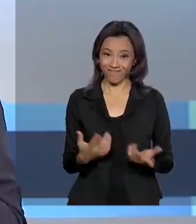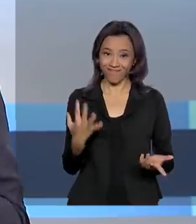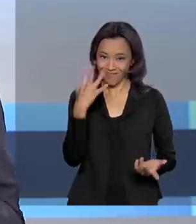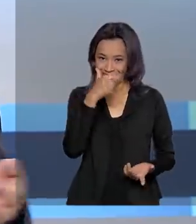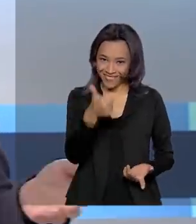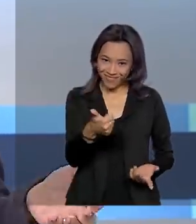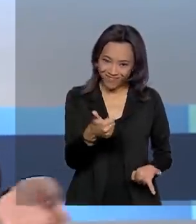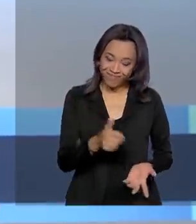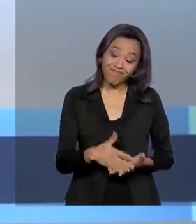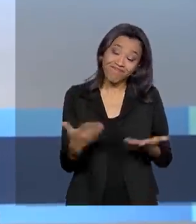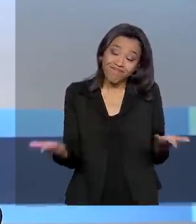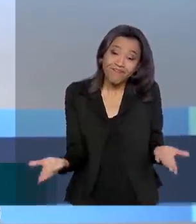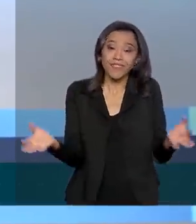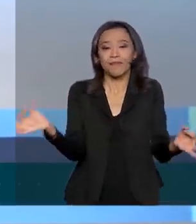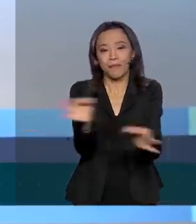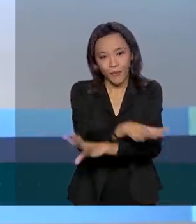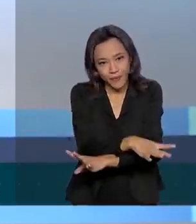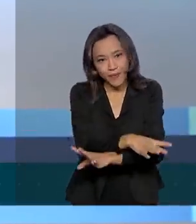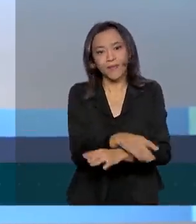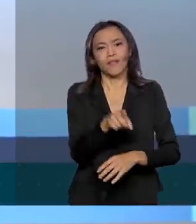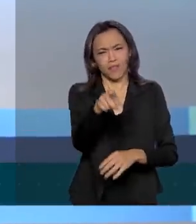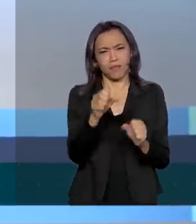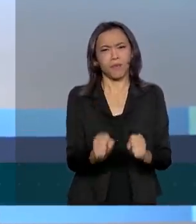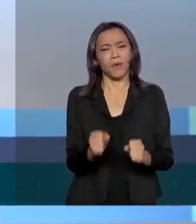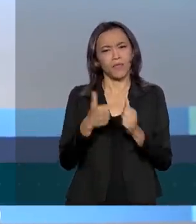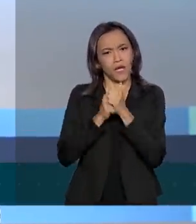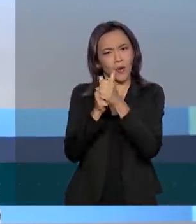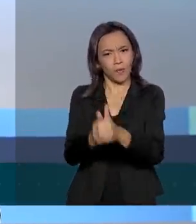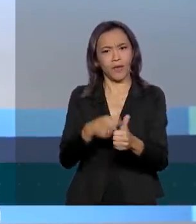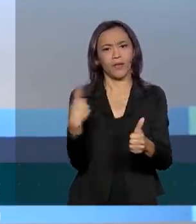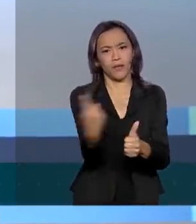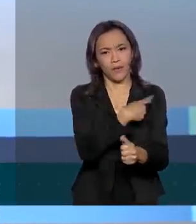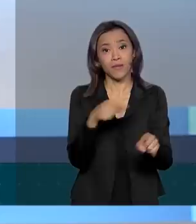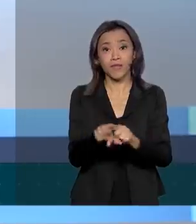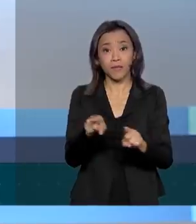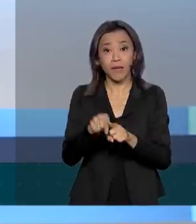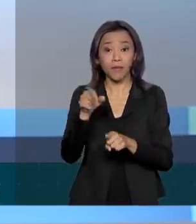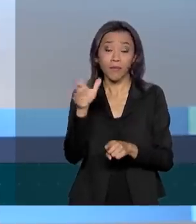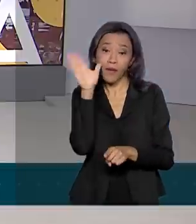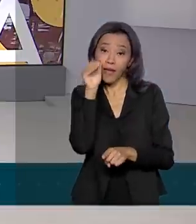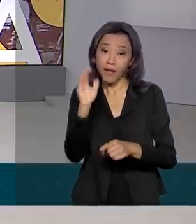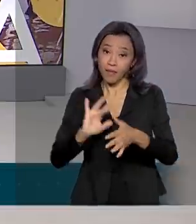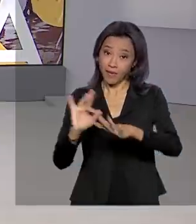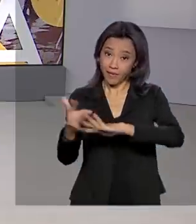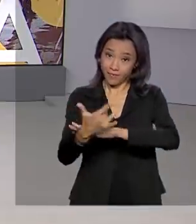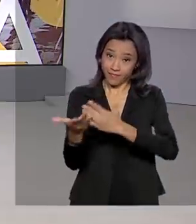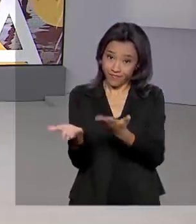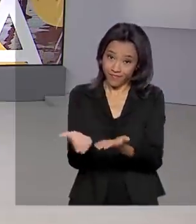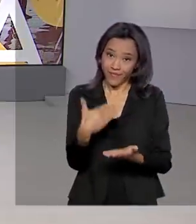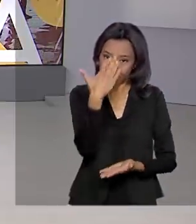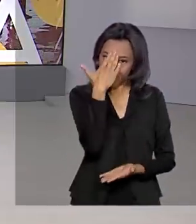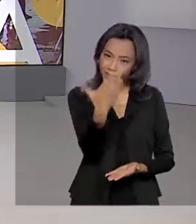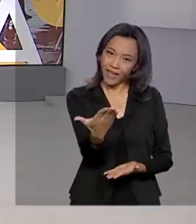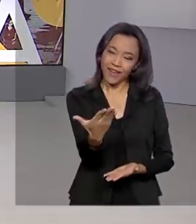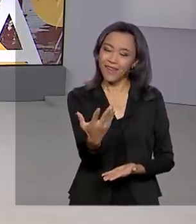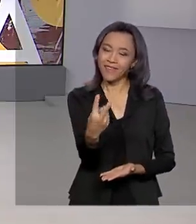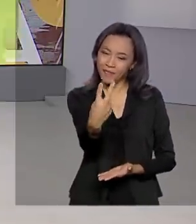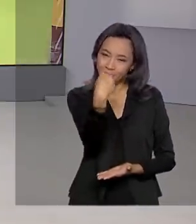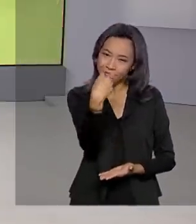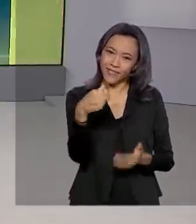Bonito, né? Olha, o Brasil em Dia termina aqui. Você pode nos acompanhar também pelas redes sociais. Muito obrigada pela sua